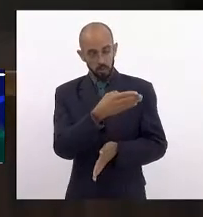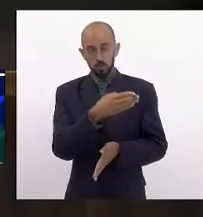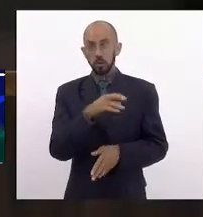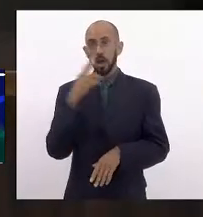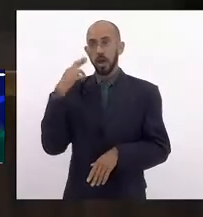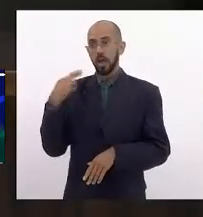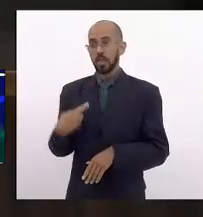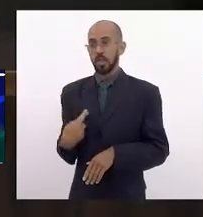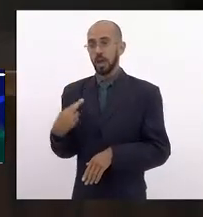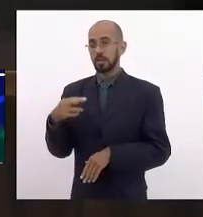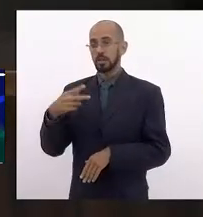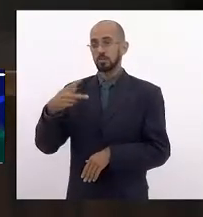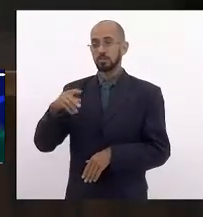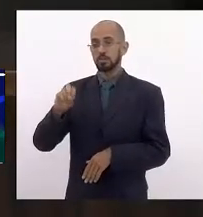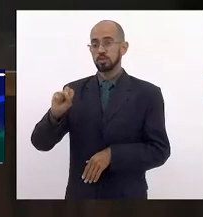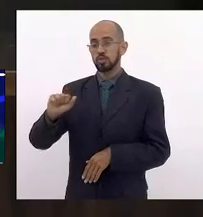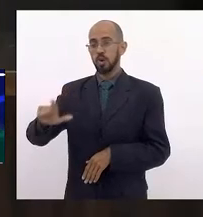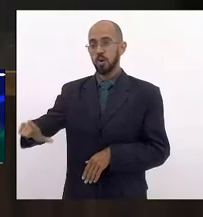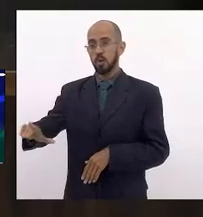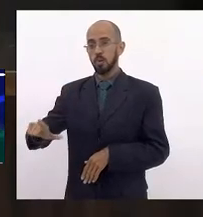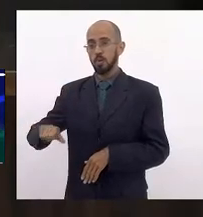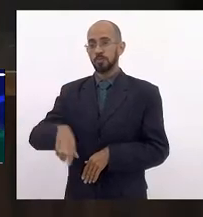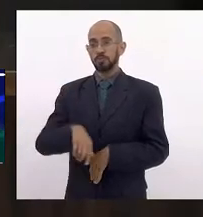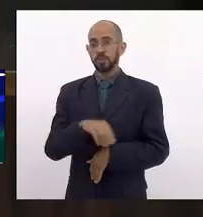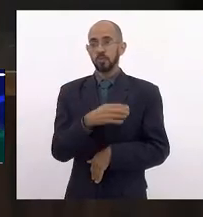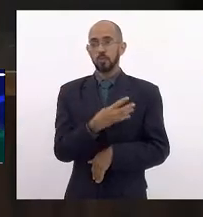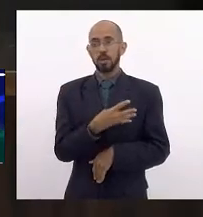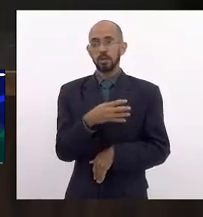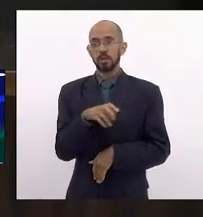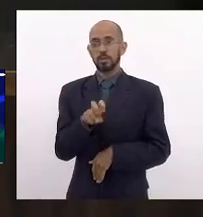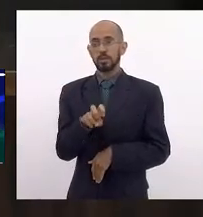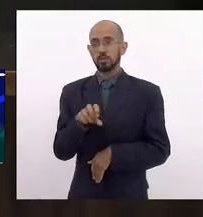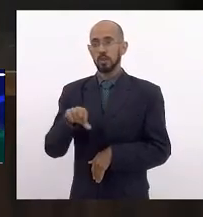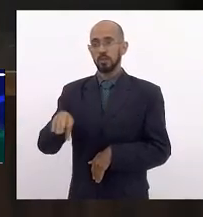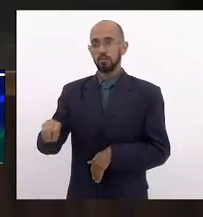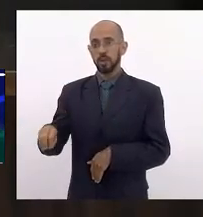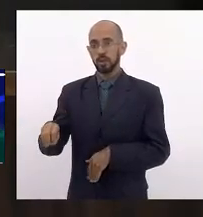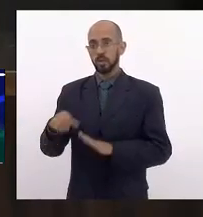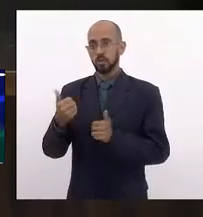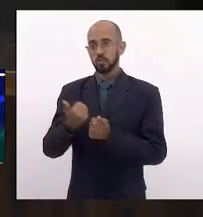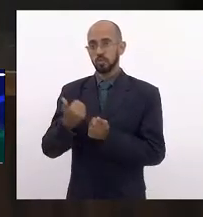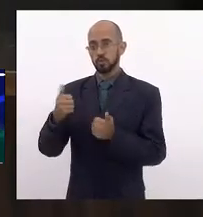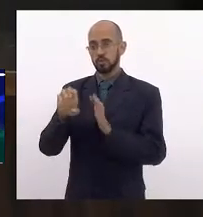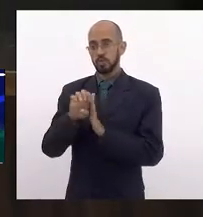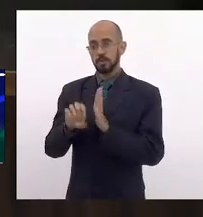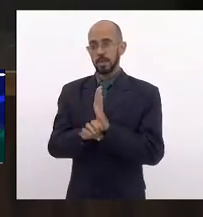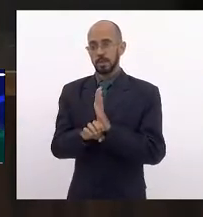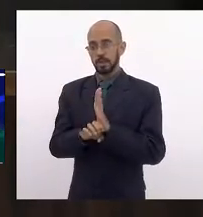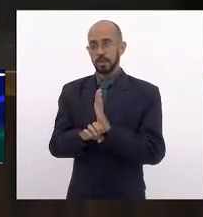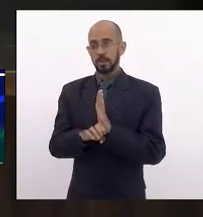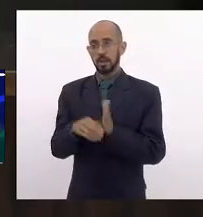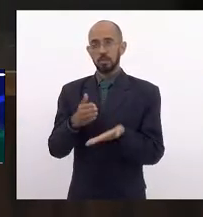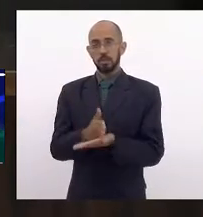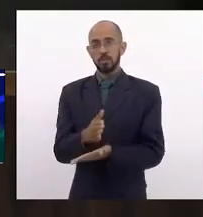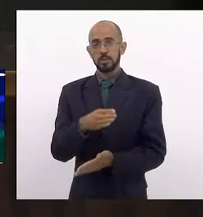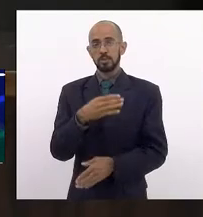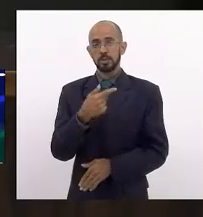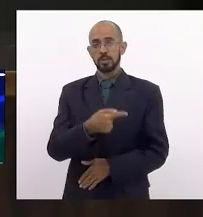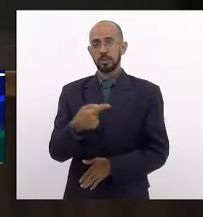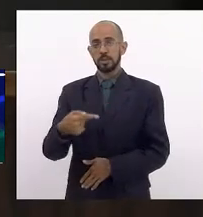pessoal aprovação da emenda 4590 com subir aprovação da